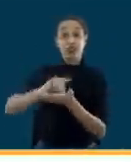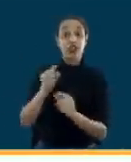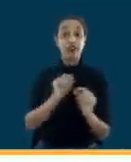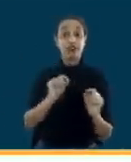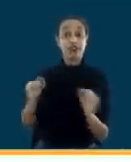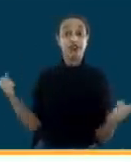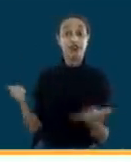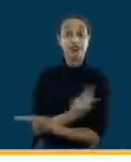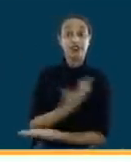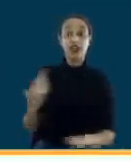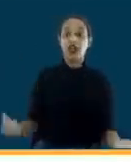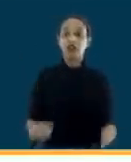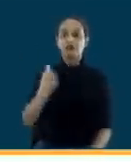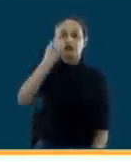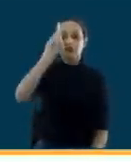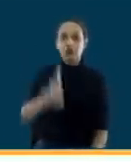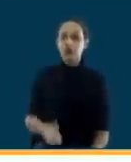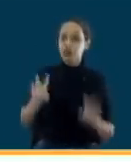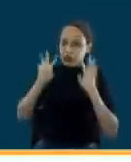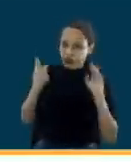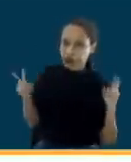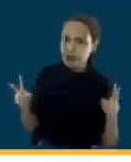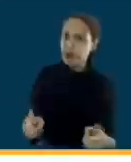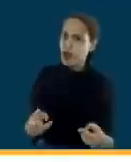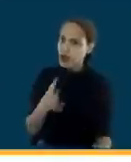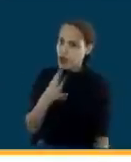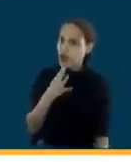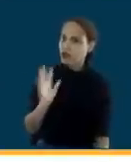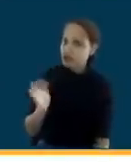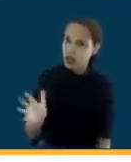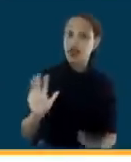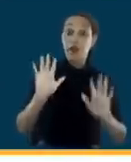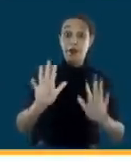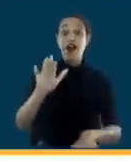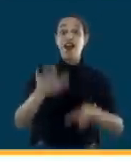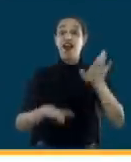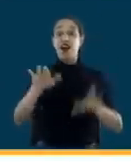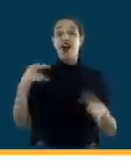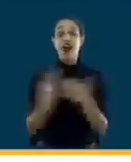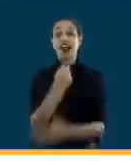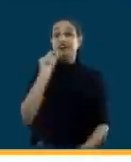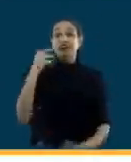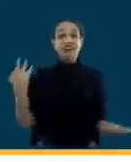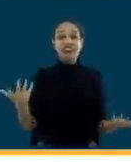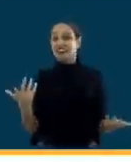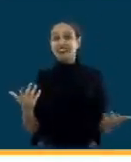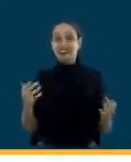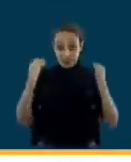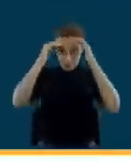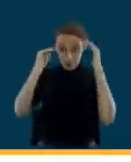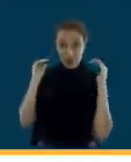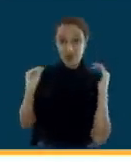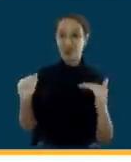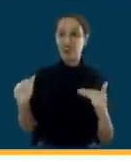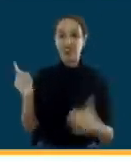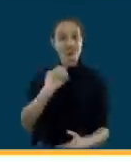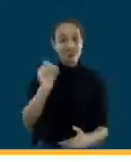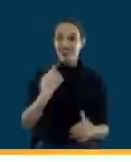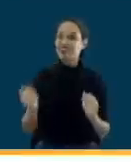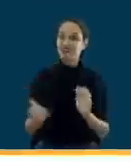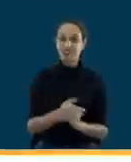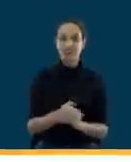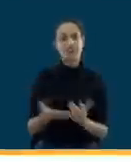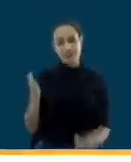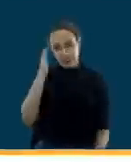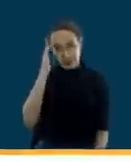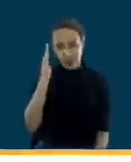de direitos reconhecidos, mas que muitas vezes não são efetivados. A gente sabe que, por exemplo, a própria ONU,